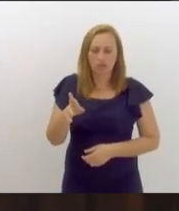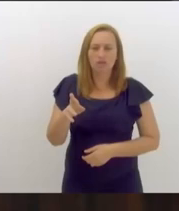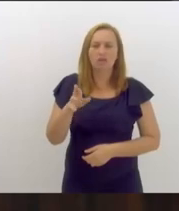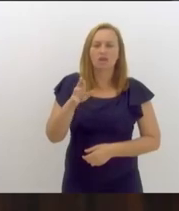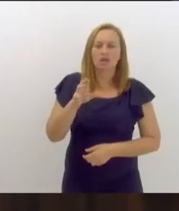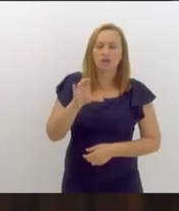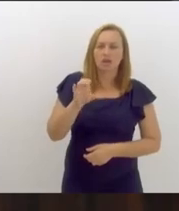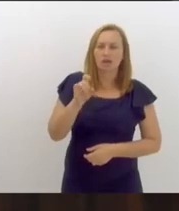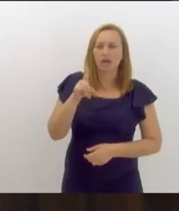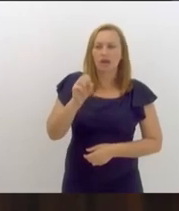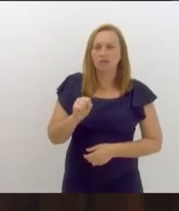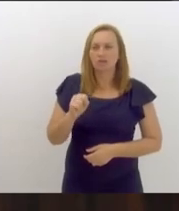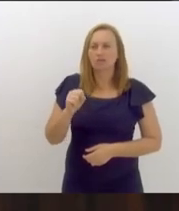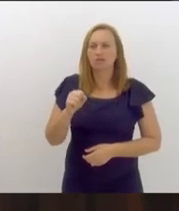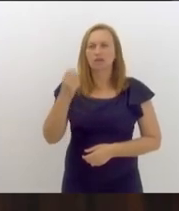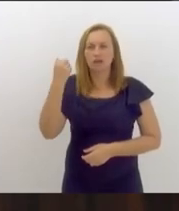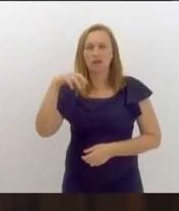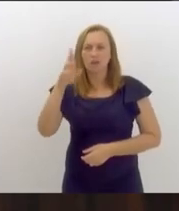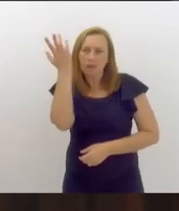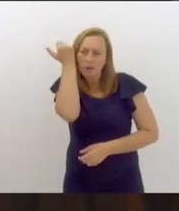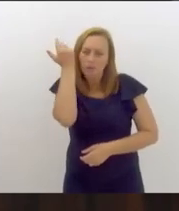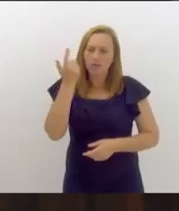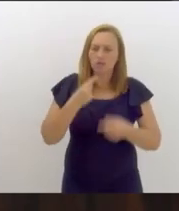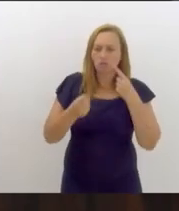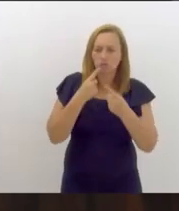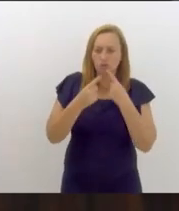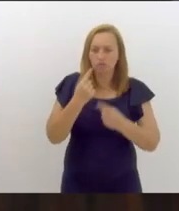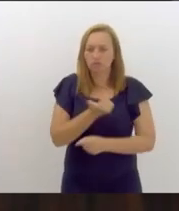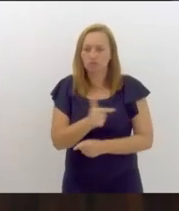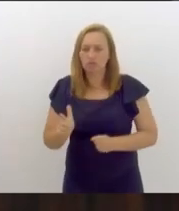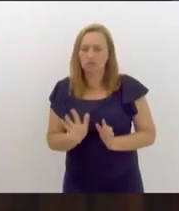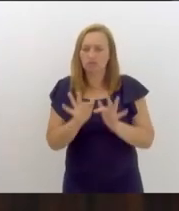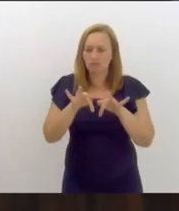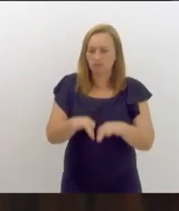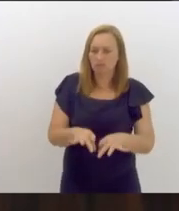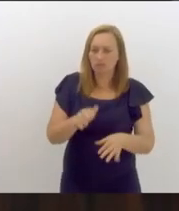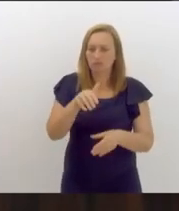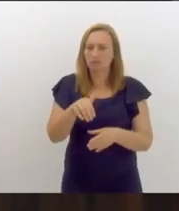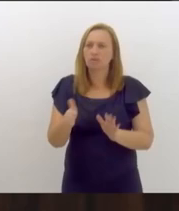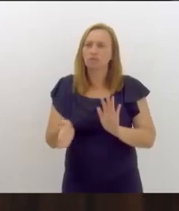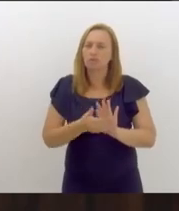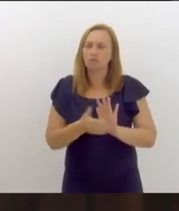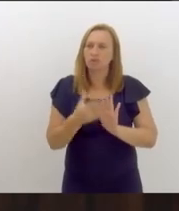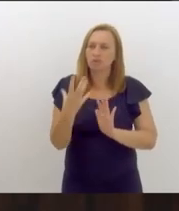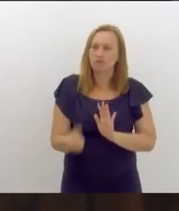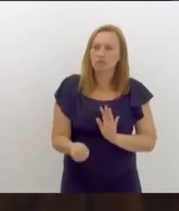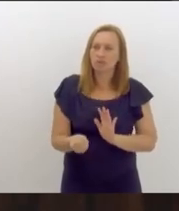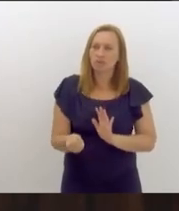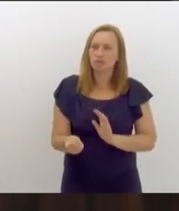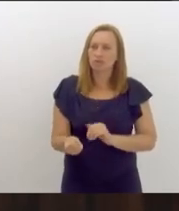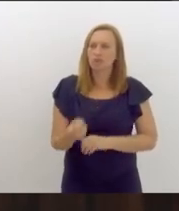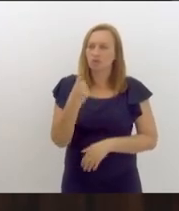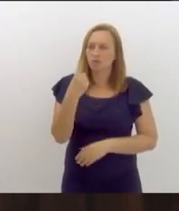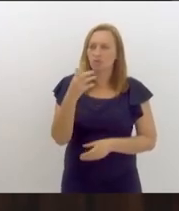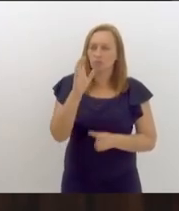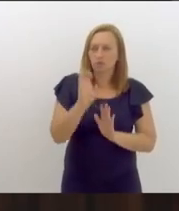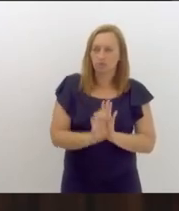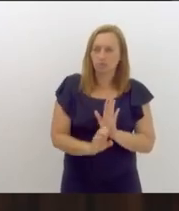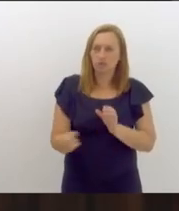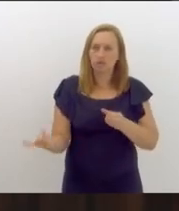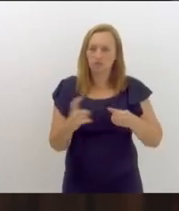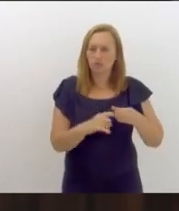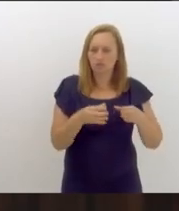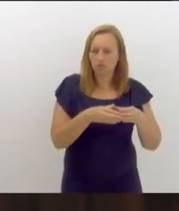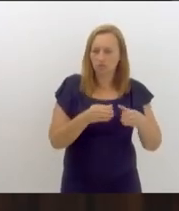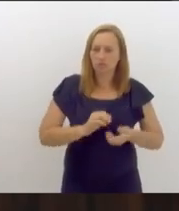Macedo e ele é o Marcos em discussão não havendo o que que era discutir encerrar discussão apresente proposta recebeu uma Emenda e